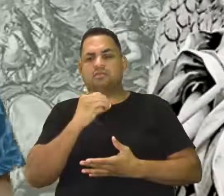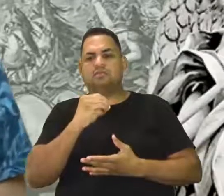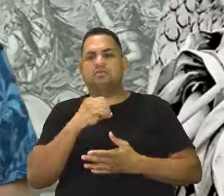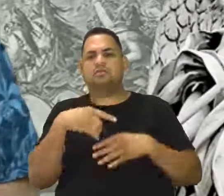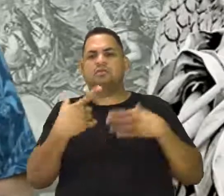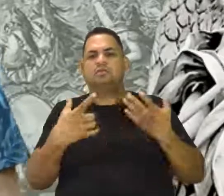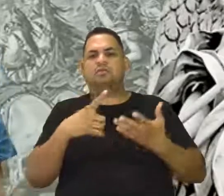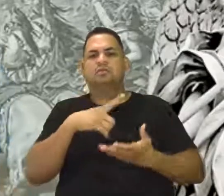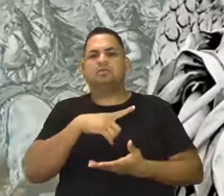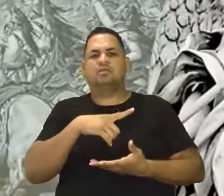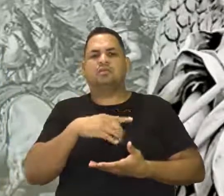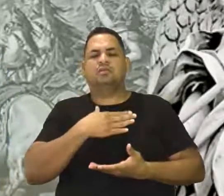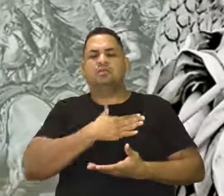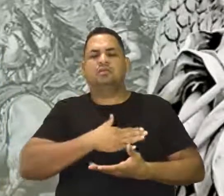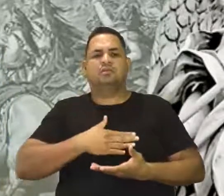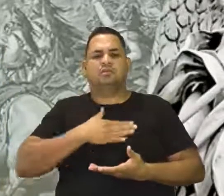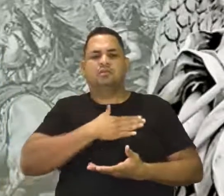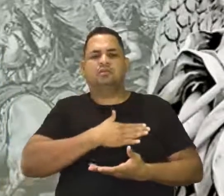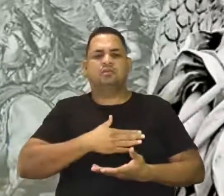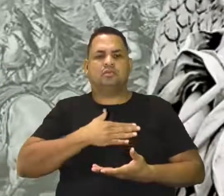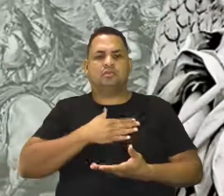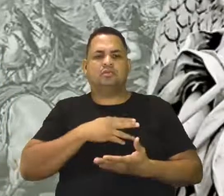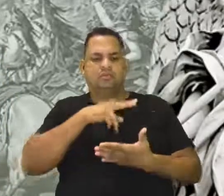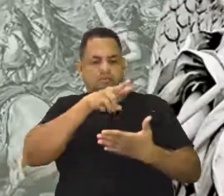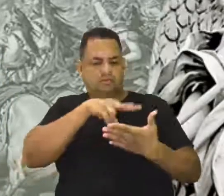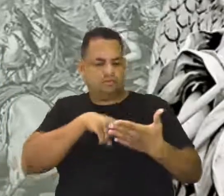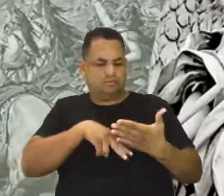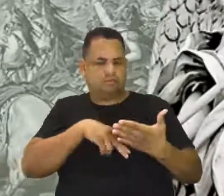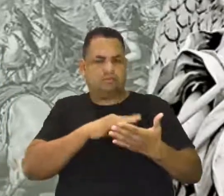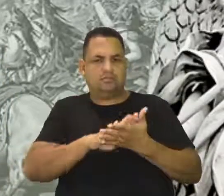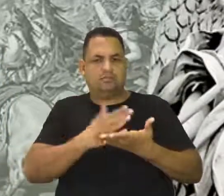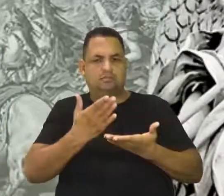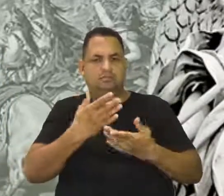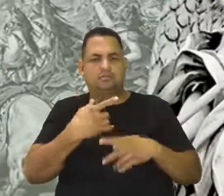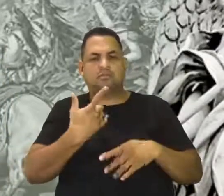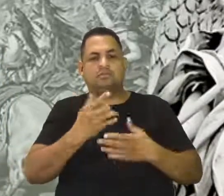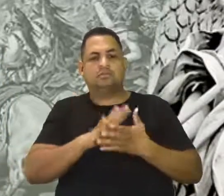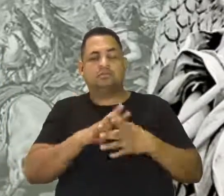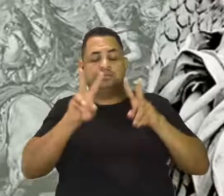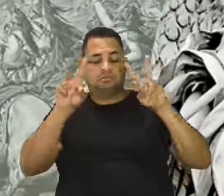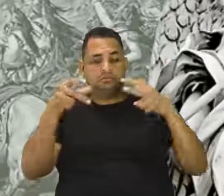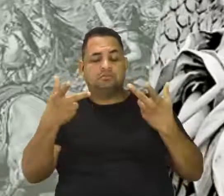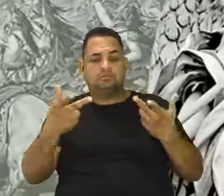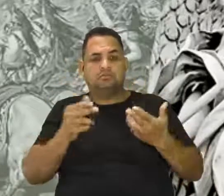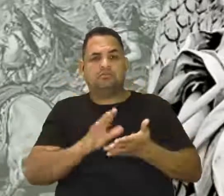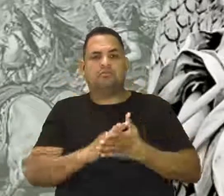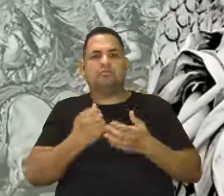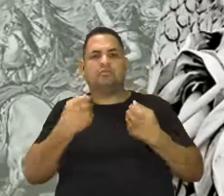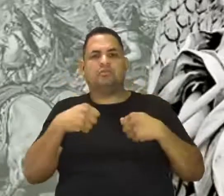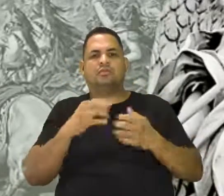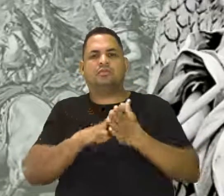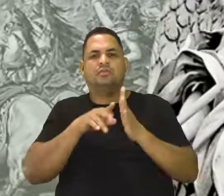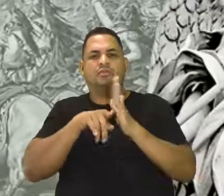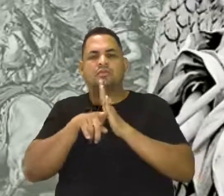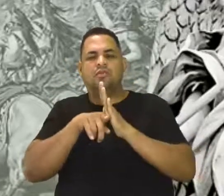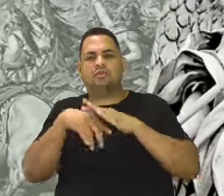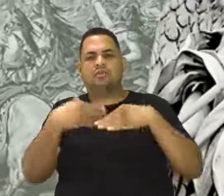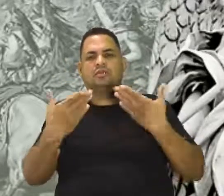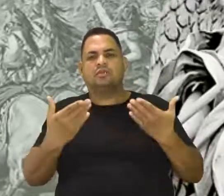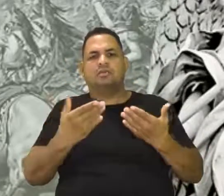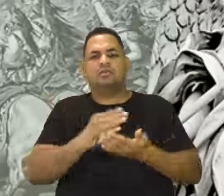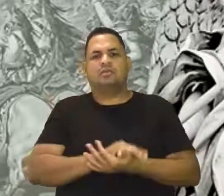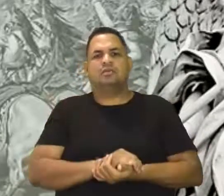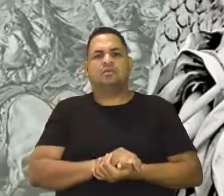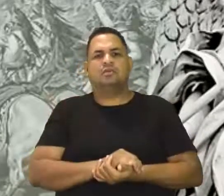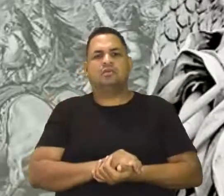e gostaria que você lesse mais sobre o assunto que você pudesse pesquisar mais